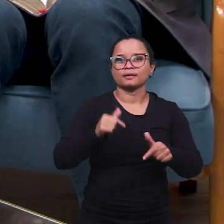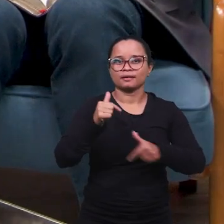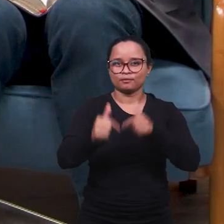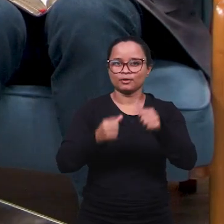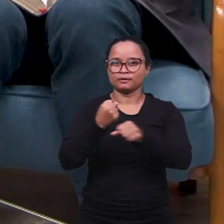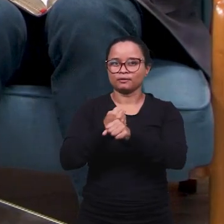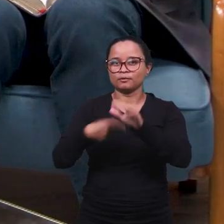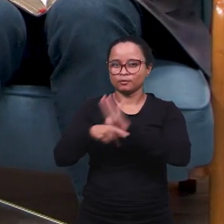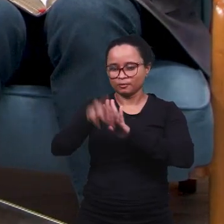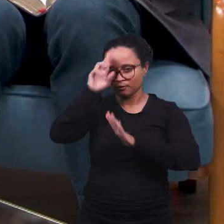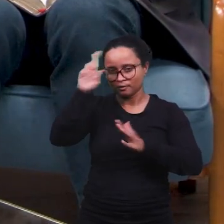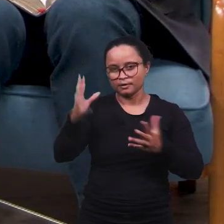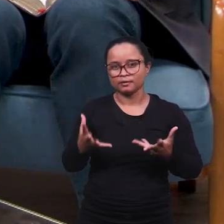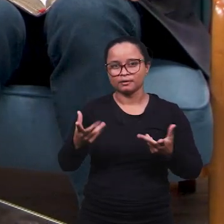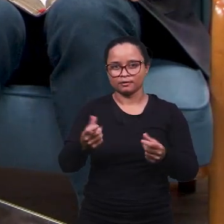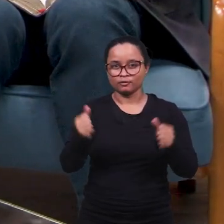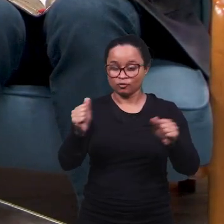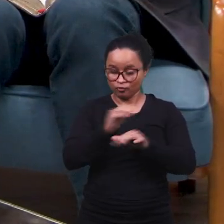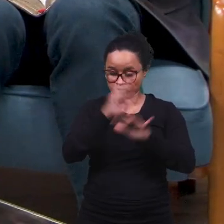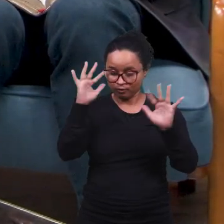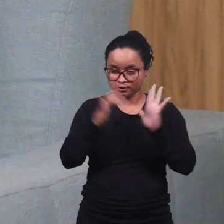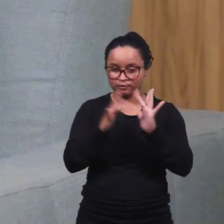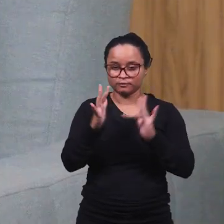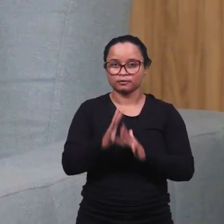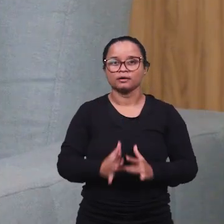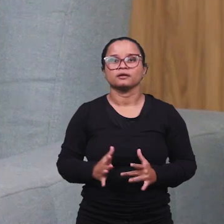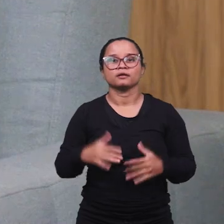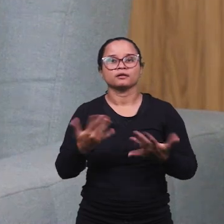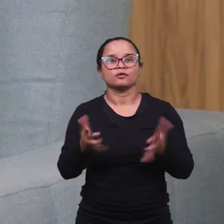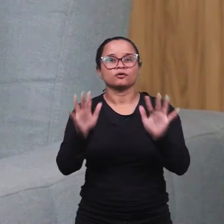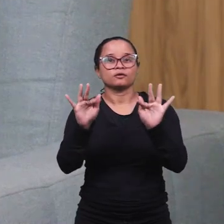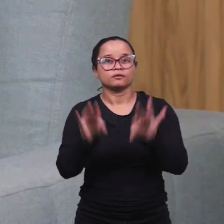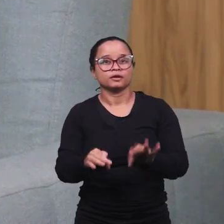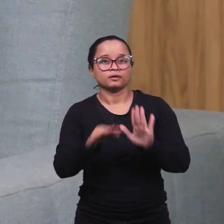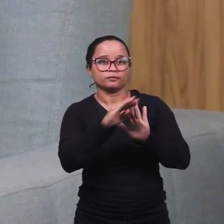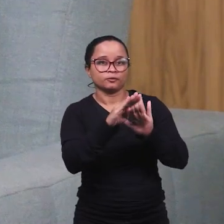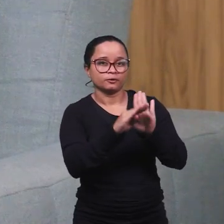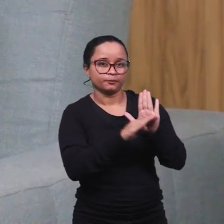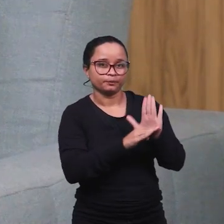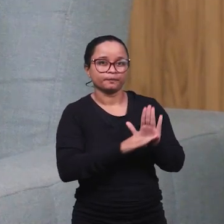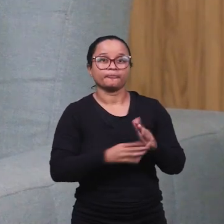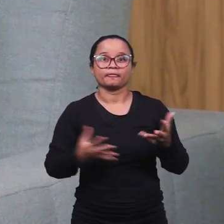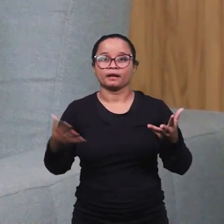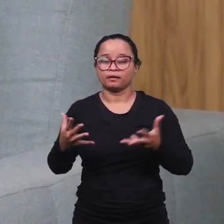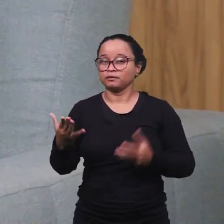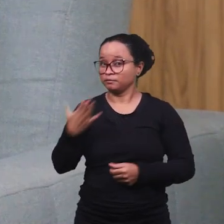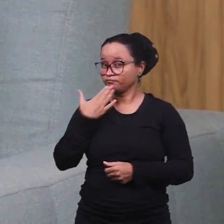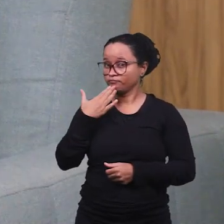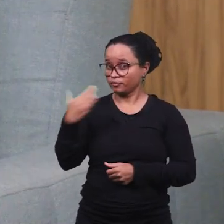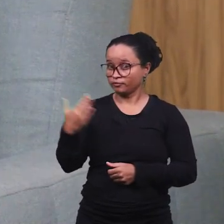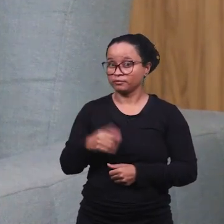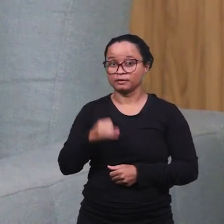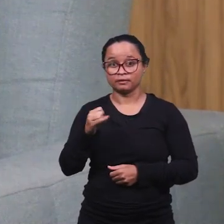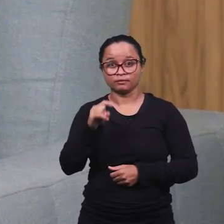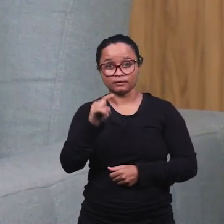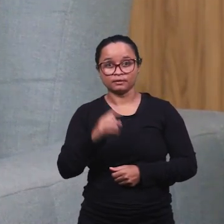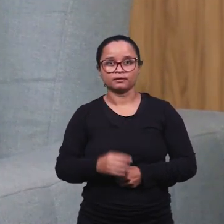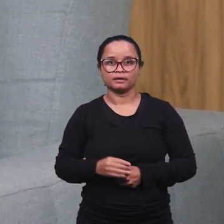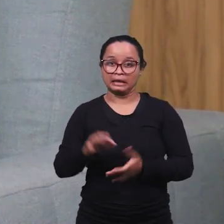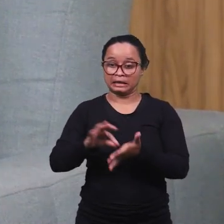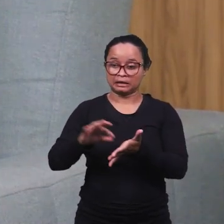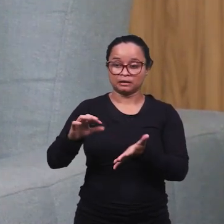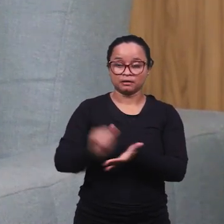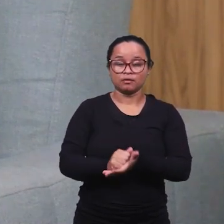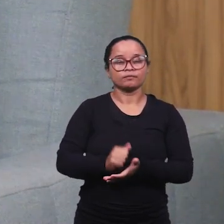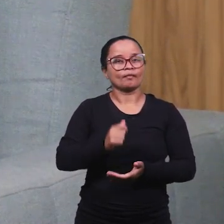dia a realizar essa obra tão maravilhosa. Glória a Jesus. Chegamos assim ao final do nosso programa e queremos pedir para